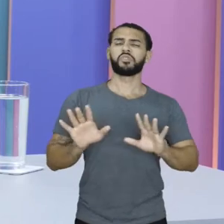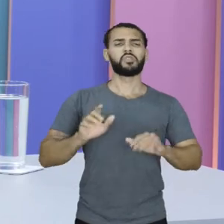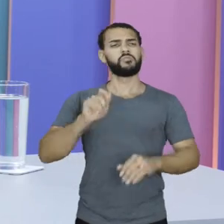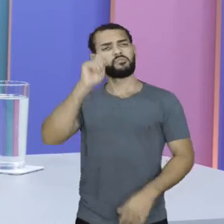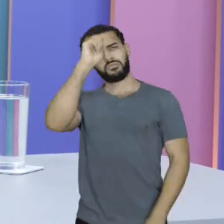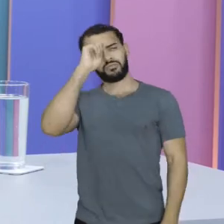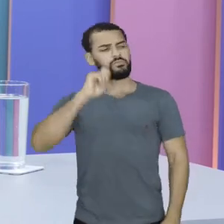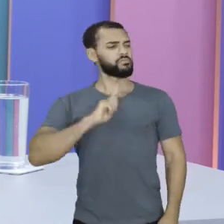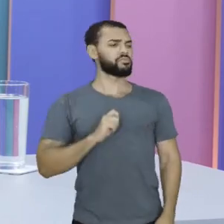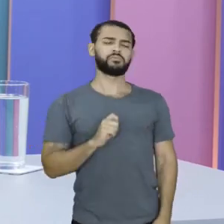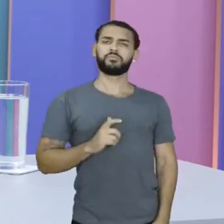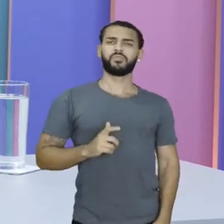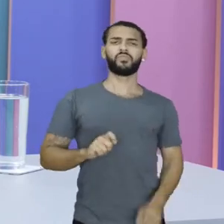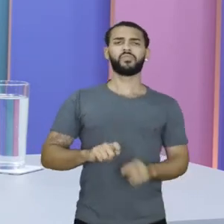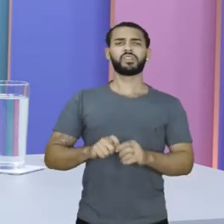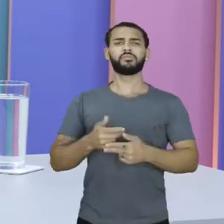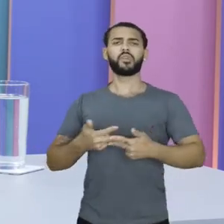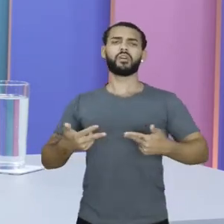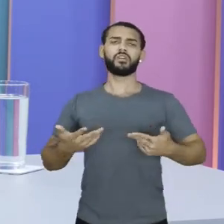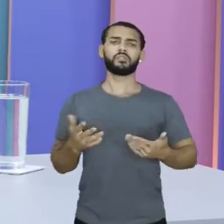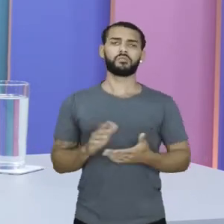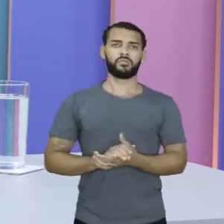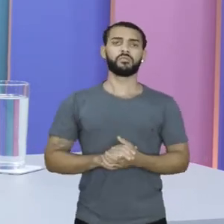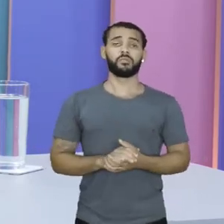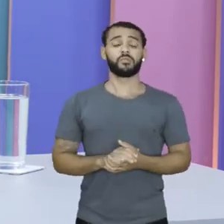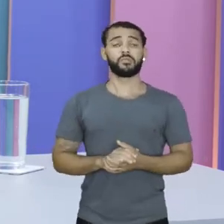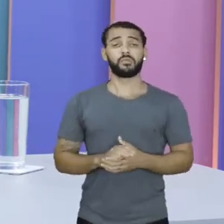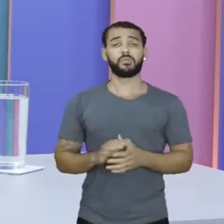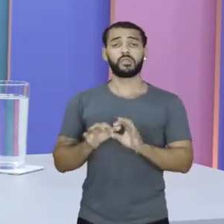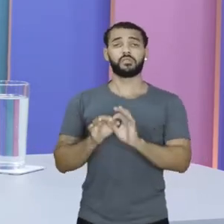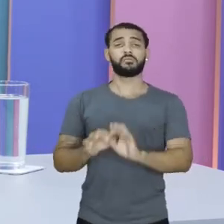autonomia financeira para se constituir, né? Para